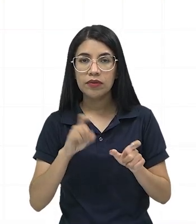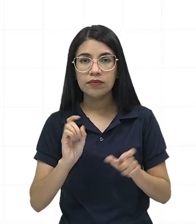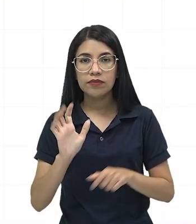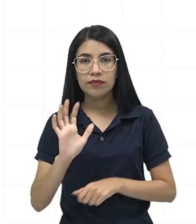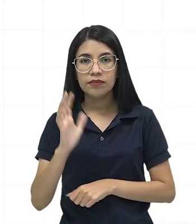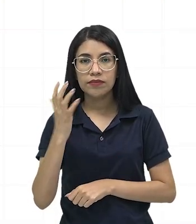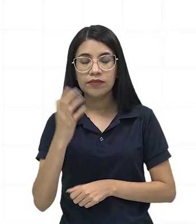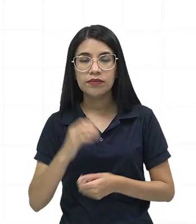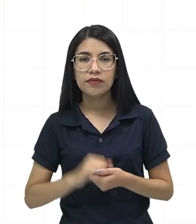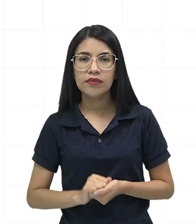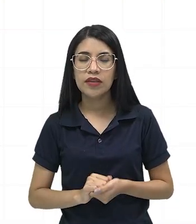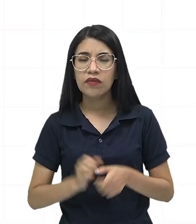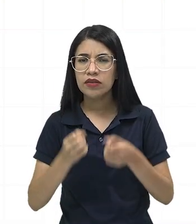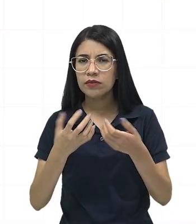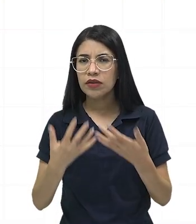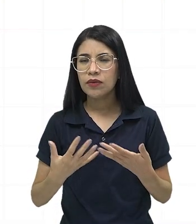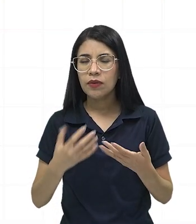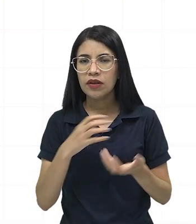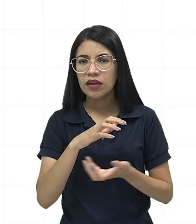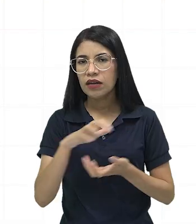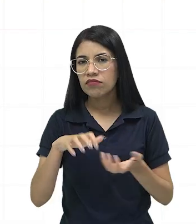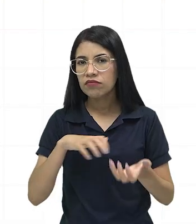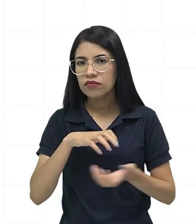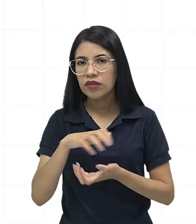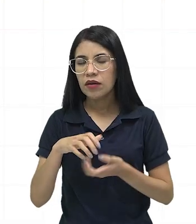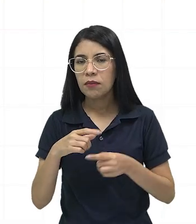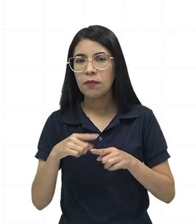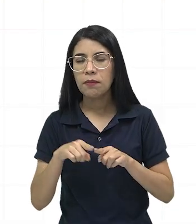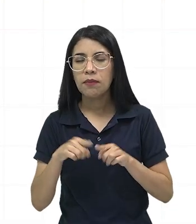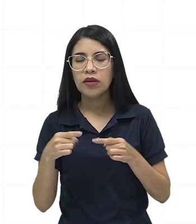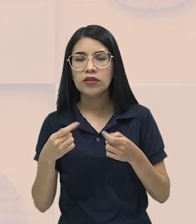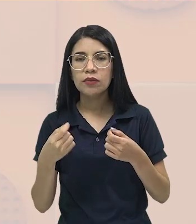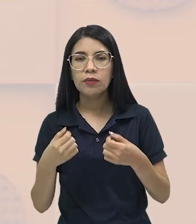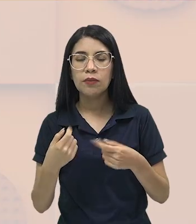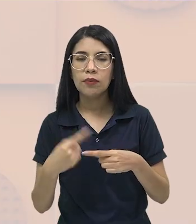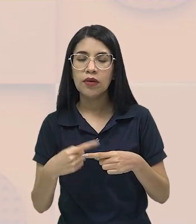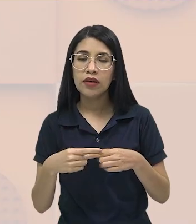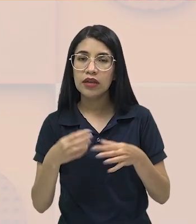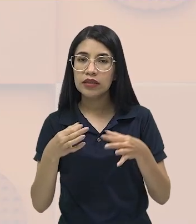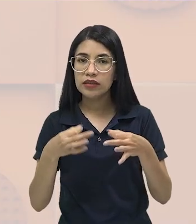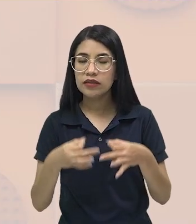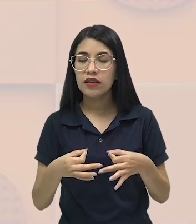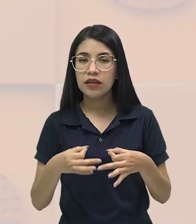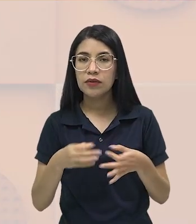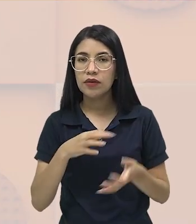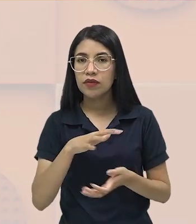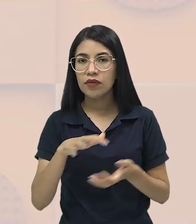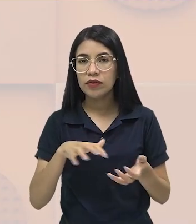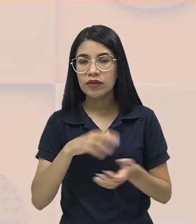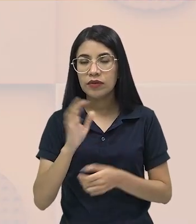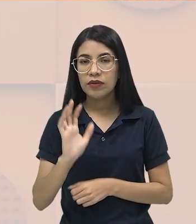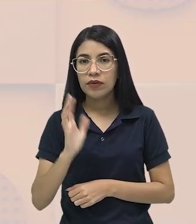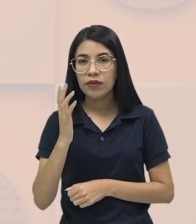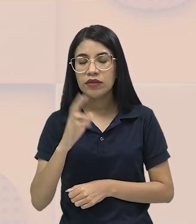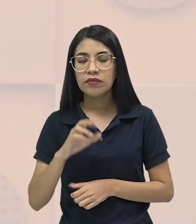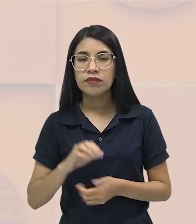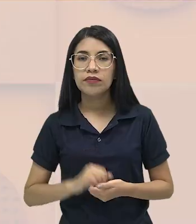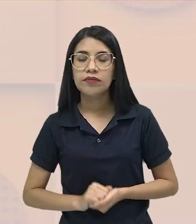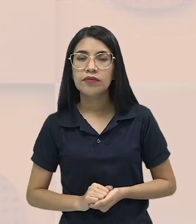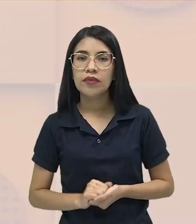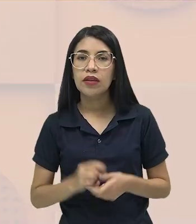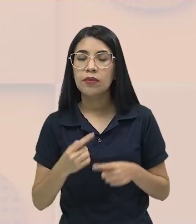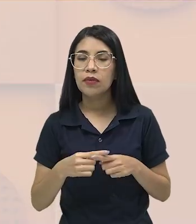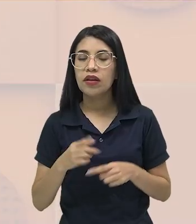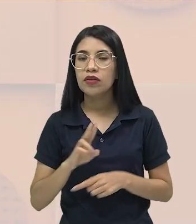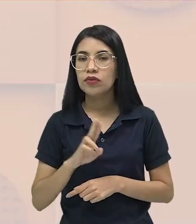professor, você está falando tanto que é revolução, por que de fato é uma revolução que a gente vai ter aí, essa Revolução Liberal do Porto? Por que ela